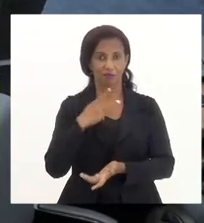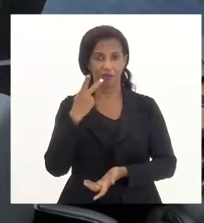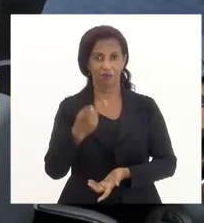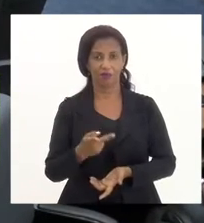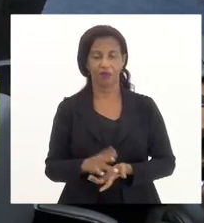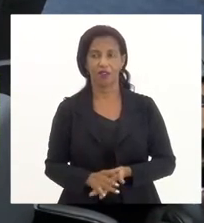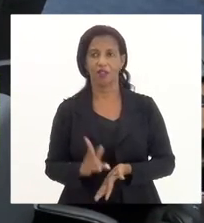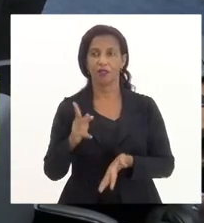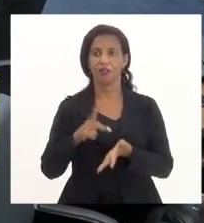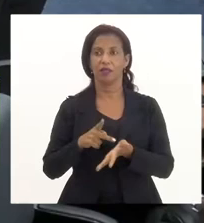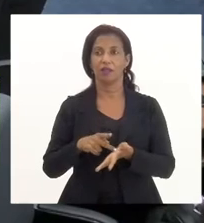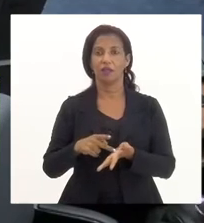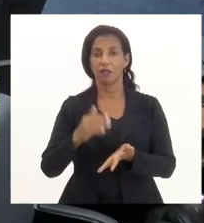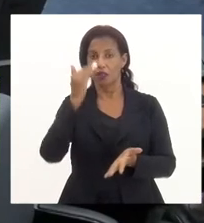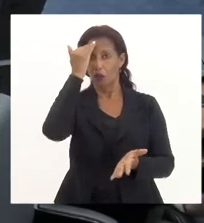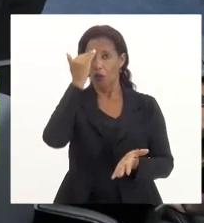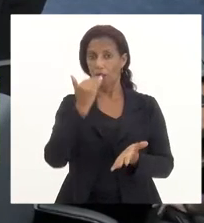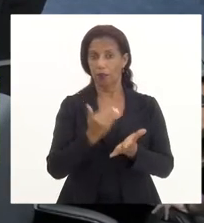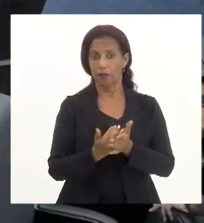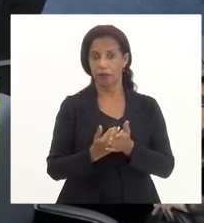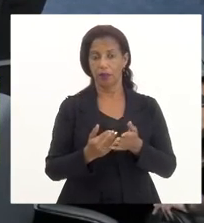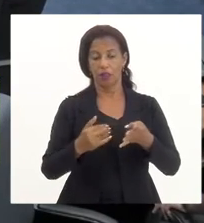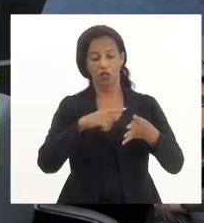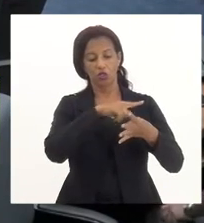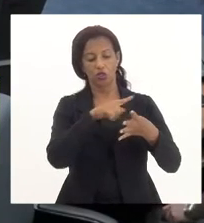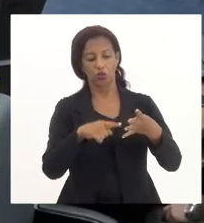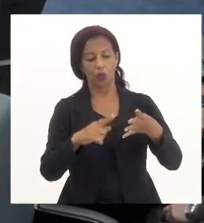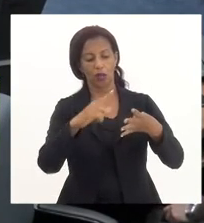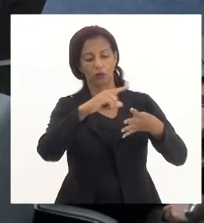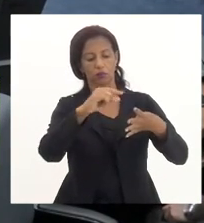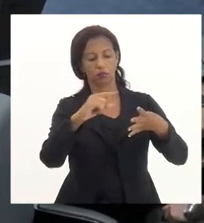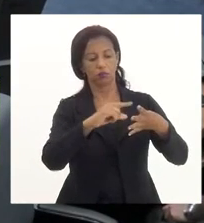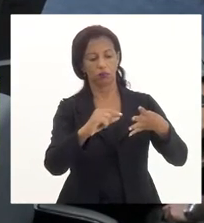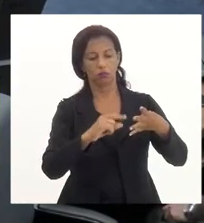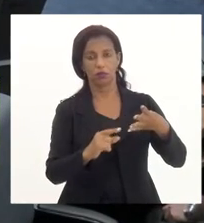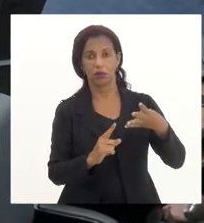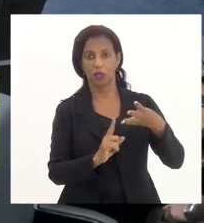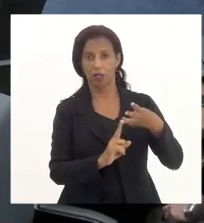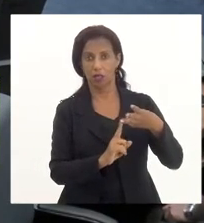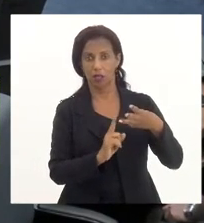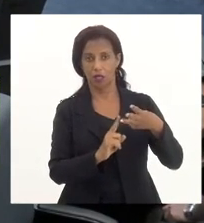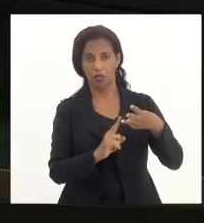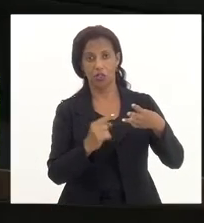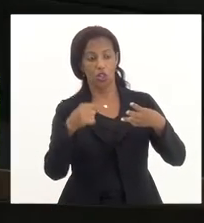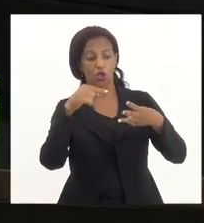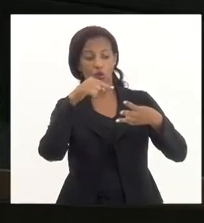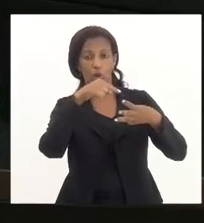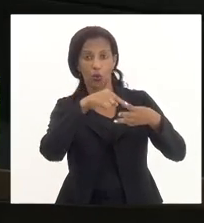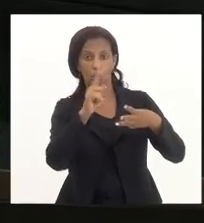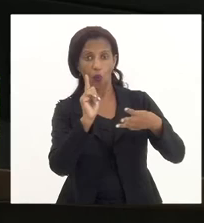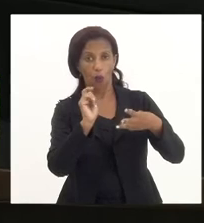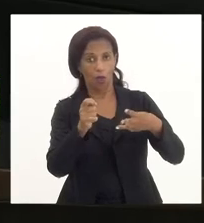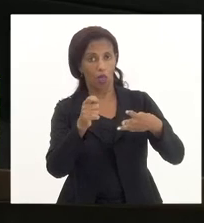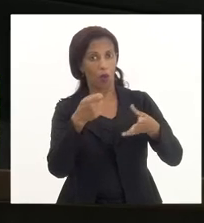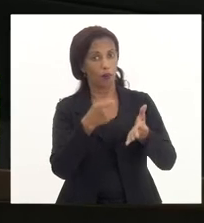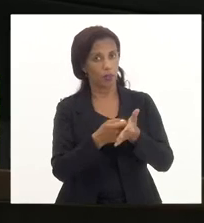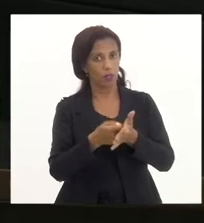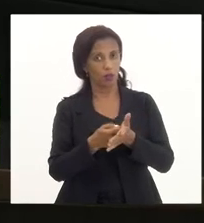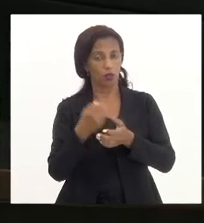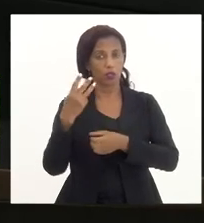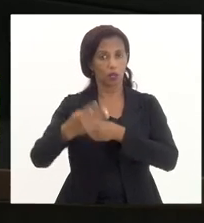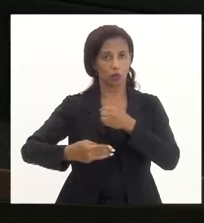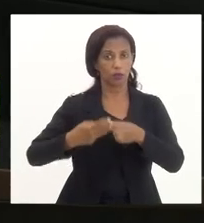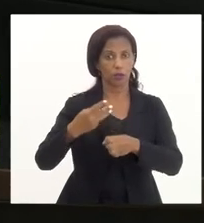na idade nós temos que cumprir três de quatro para que a gente entra no regime sendo que um deles é obrigatório que a questão do